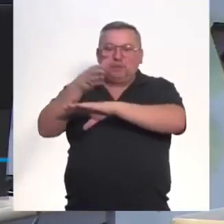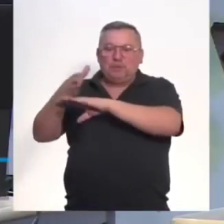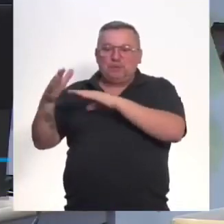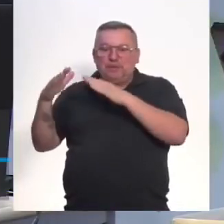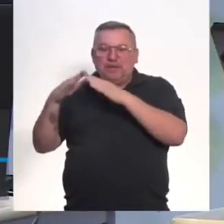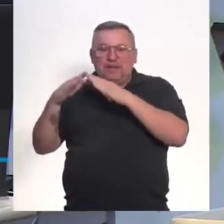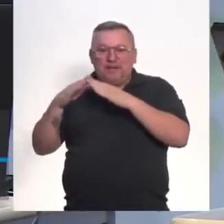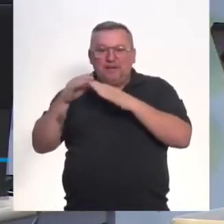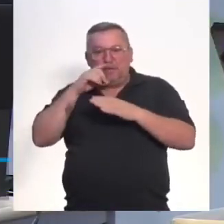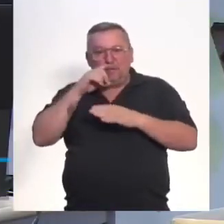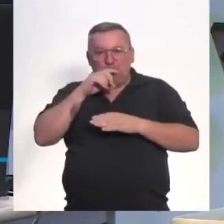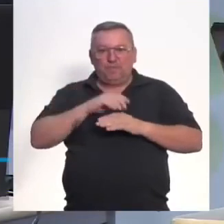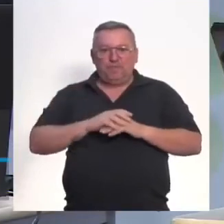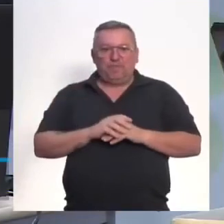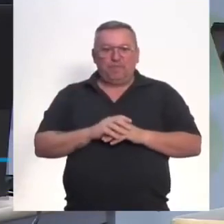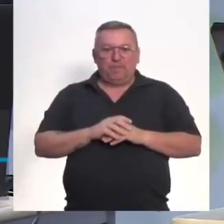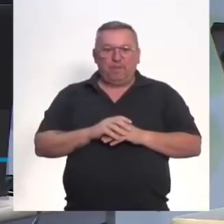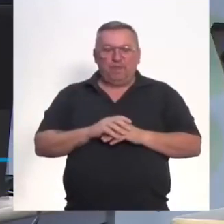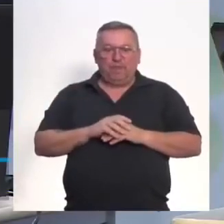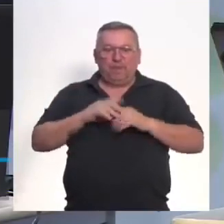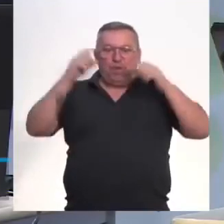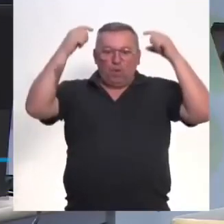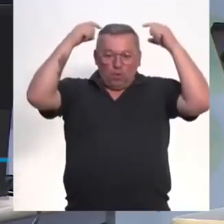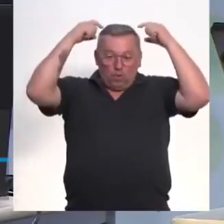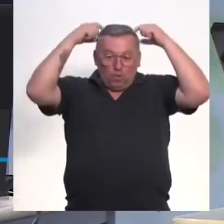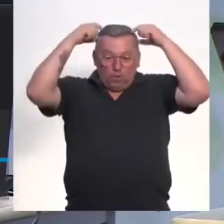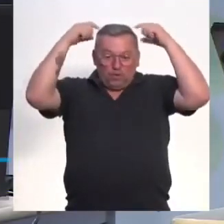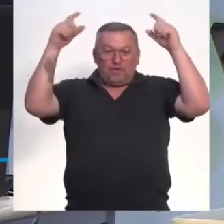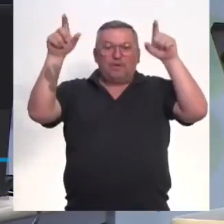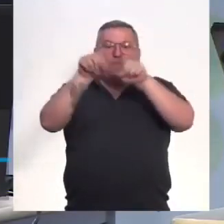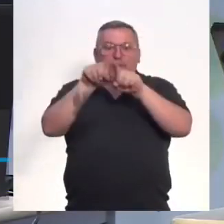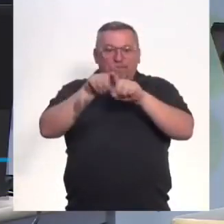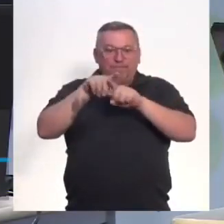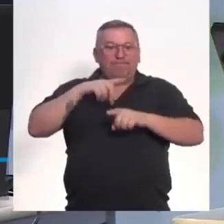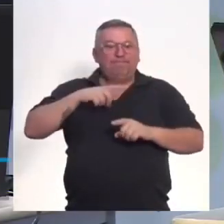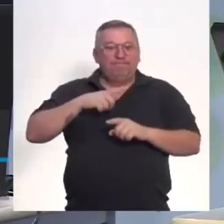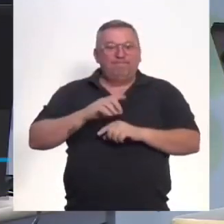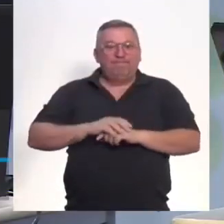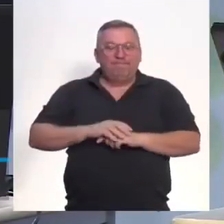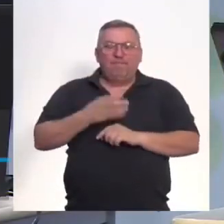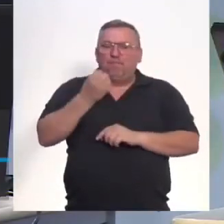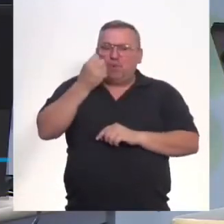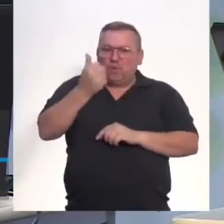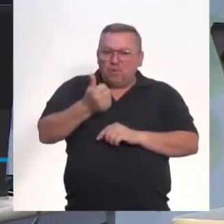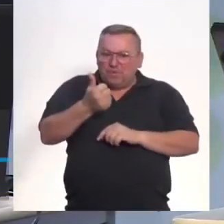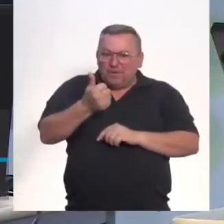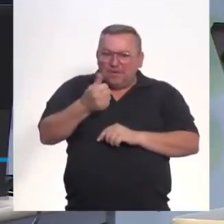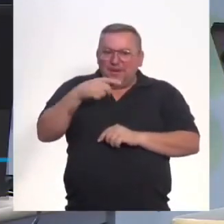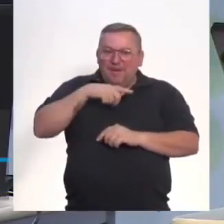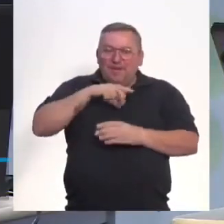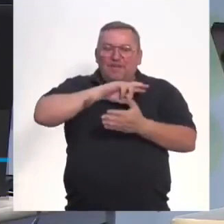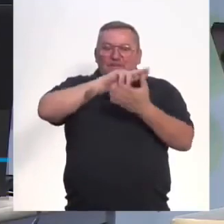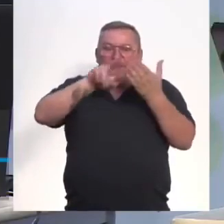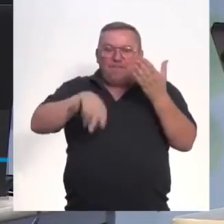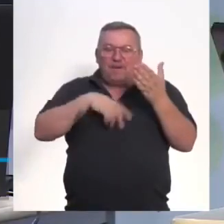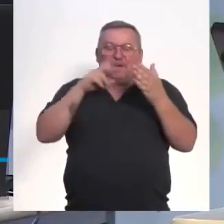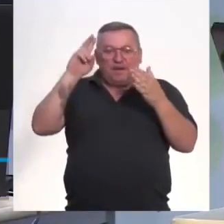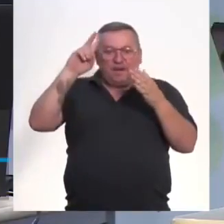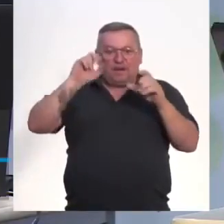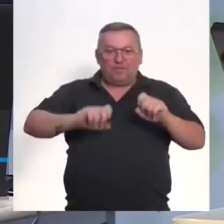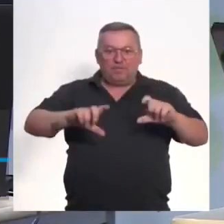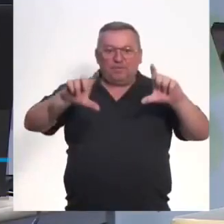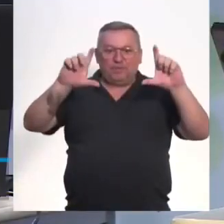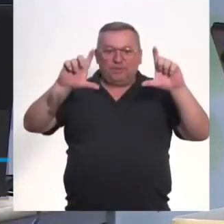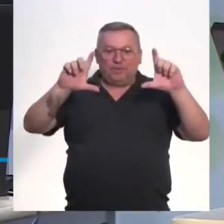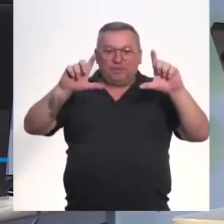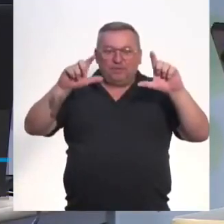no interior. Urso pardo tem aqui também, ó. Muito bem. Tivemos também uma gravura. Lembra que vocês ficaram